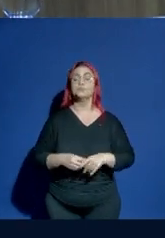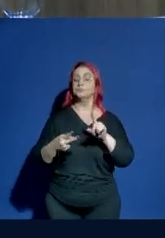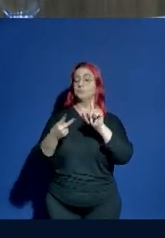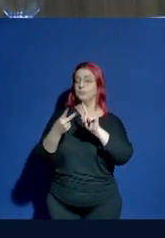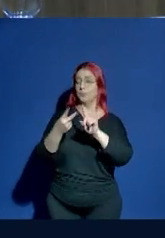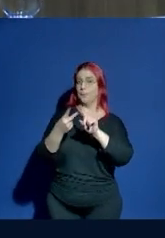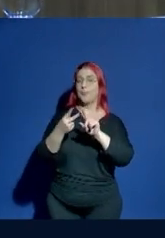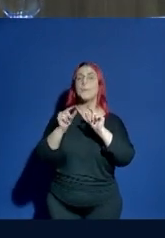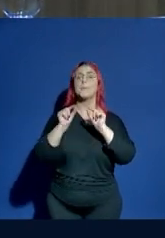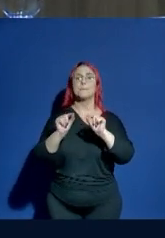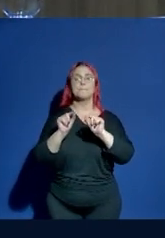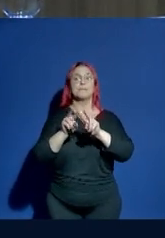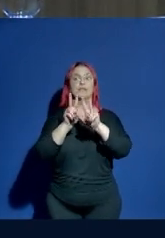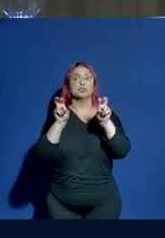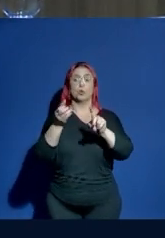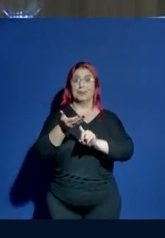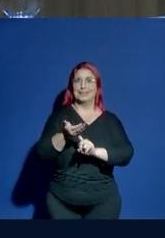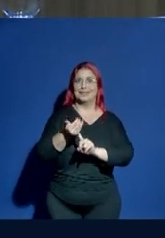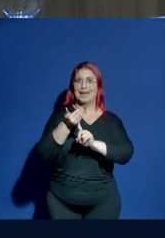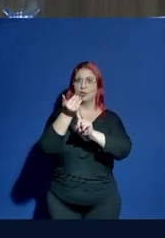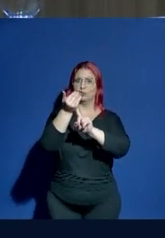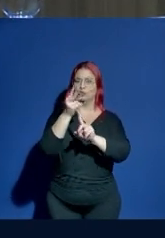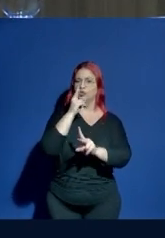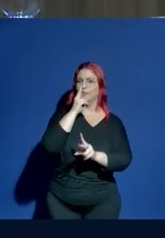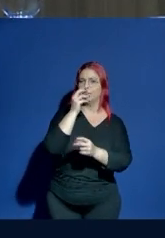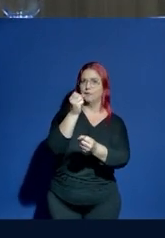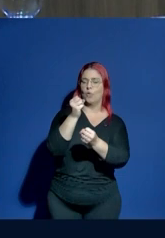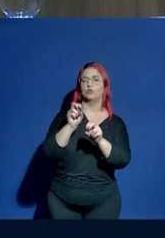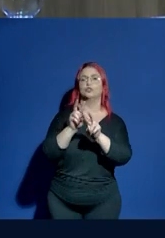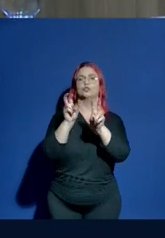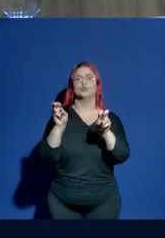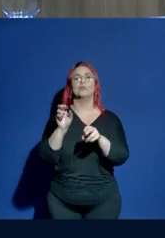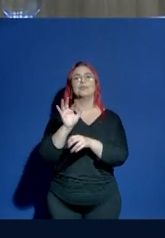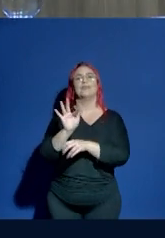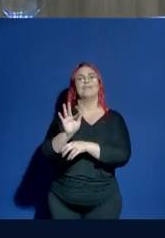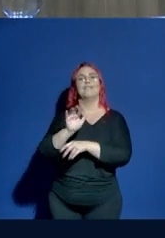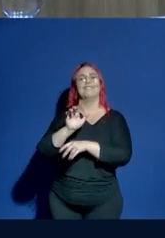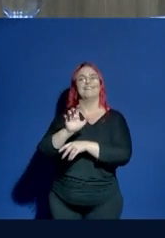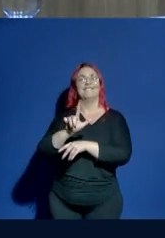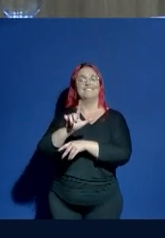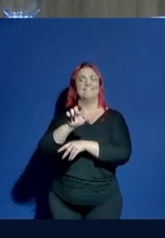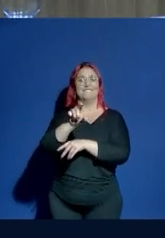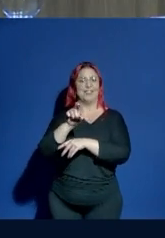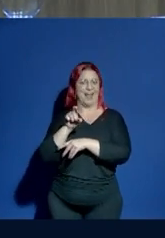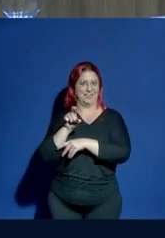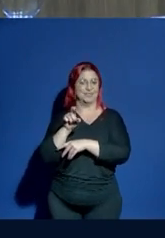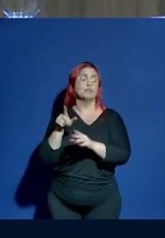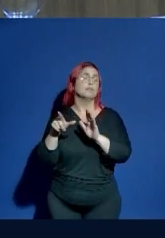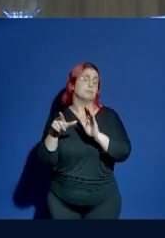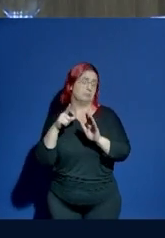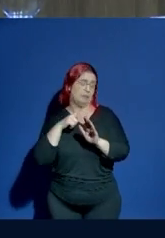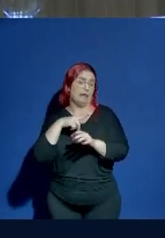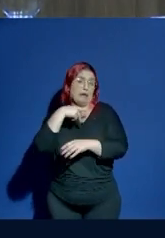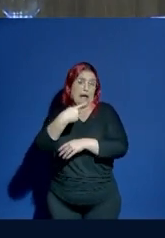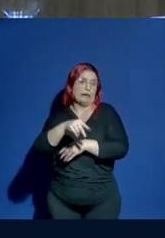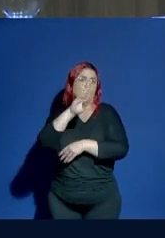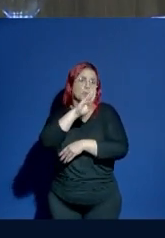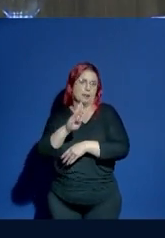dois, penetração da tecnologia dos motores flex em toda a frota. Então, você tem 80% da frota